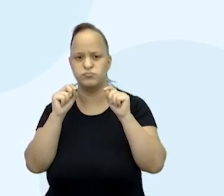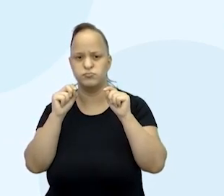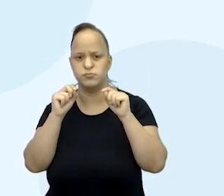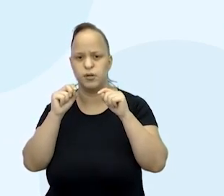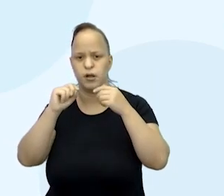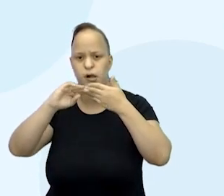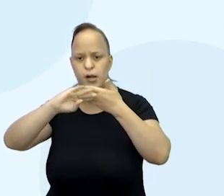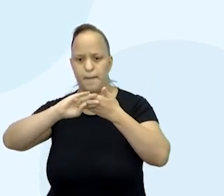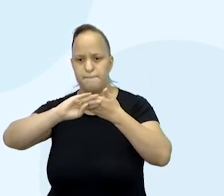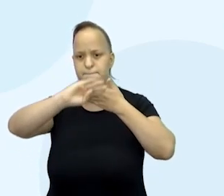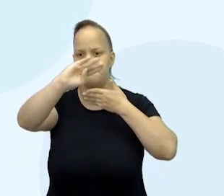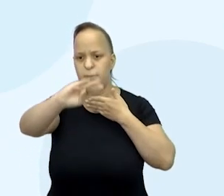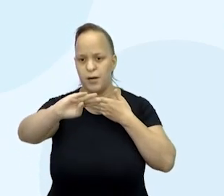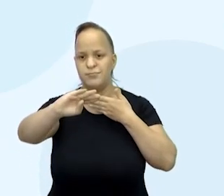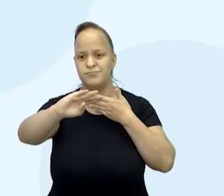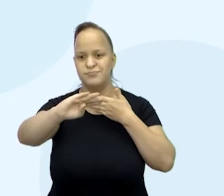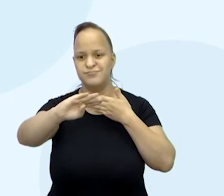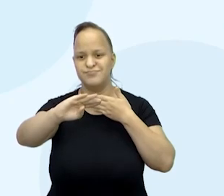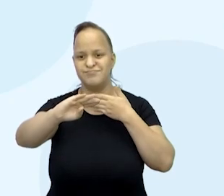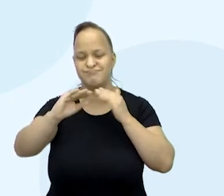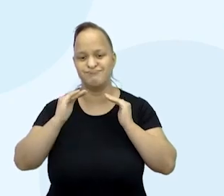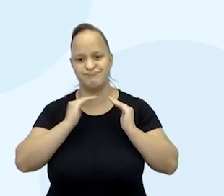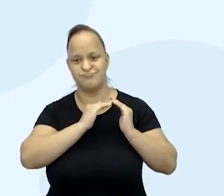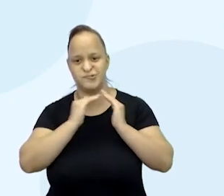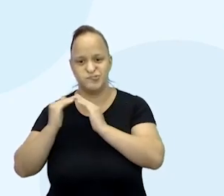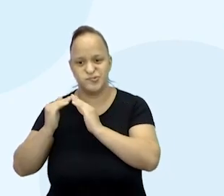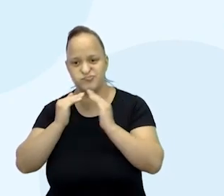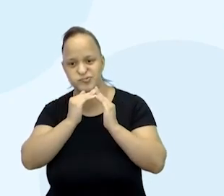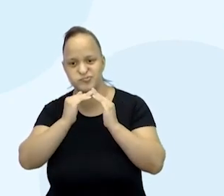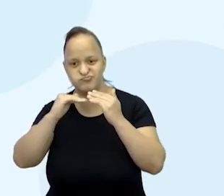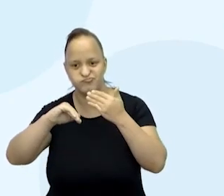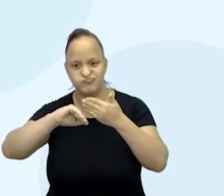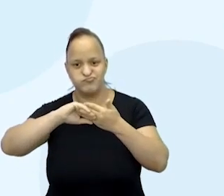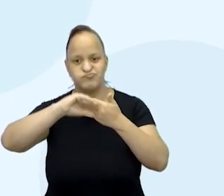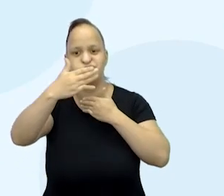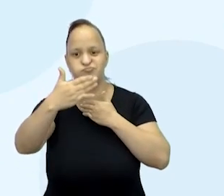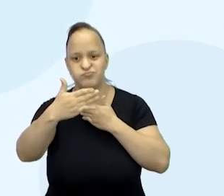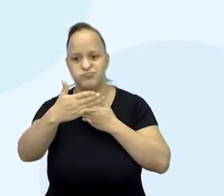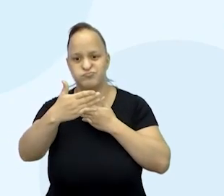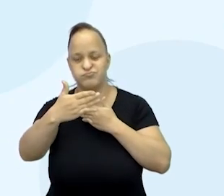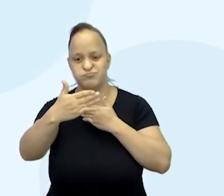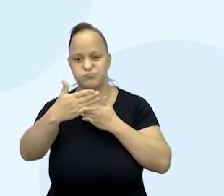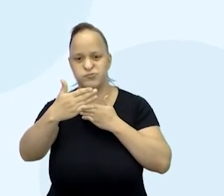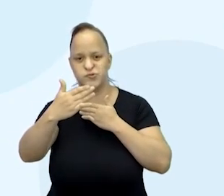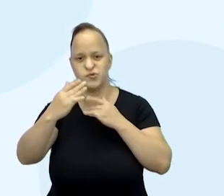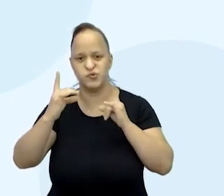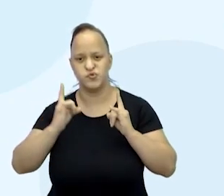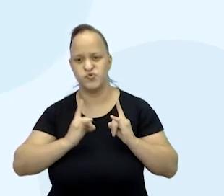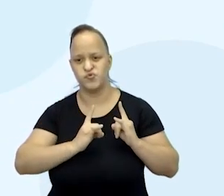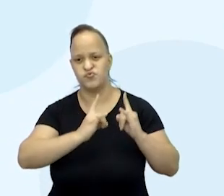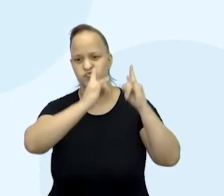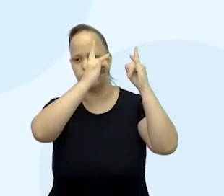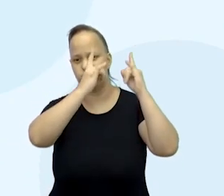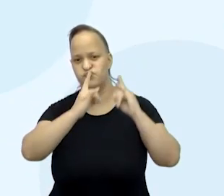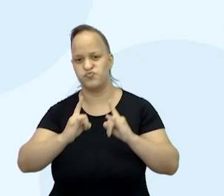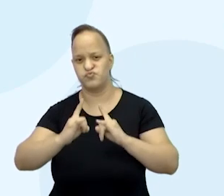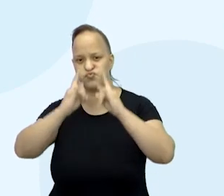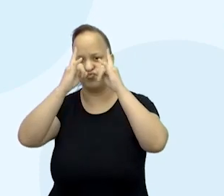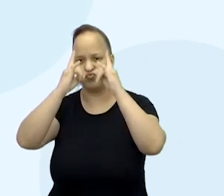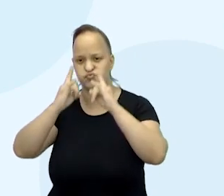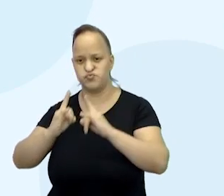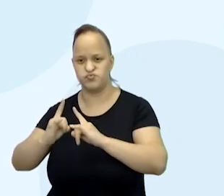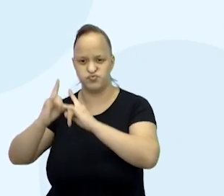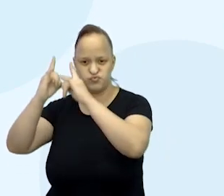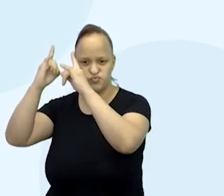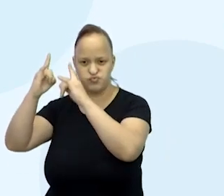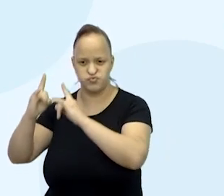divisão de classes sociais, tá? Por quê? Né? Numa área a gente consegue ver uma organização. Lá no fundo nós temos prédios, tá? E